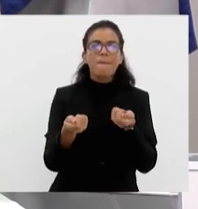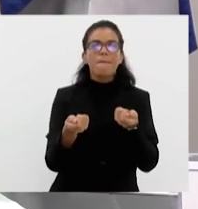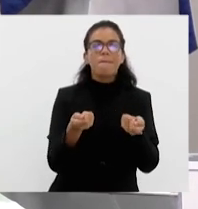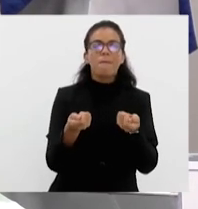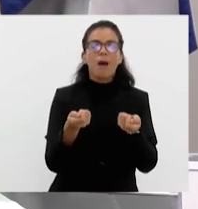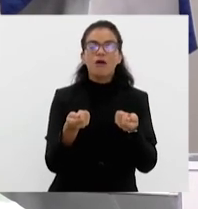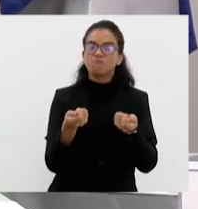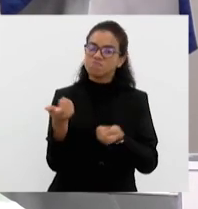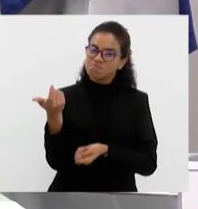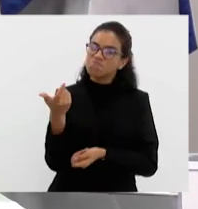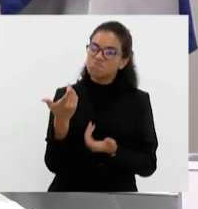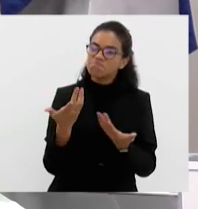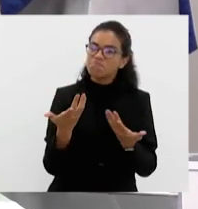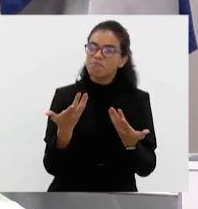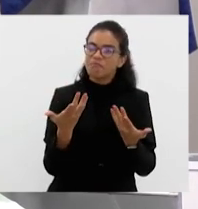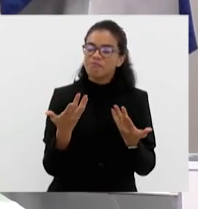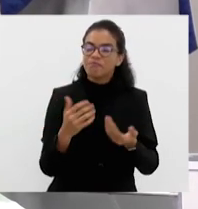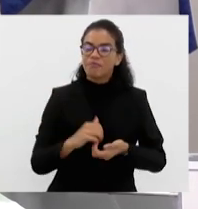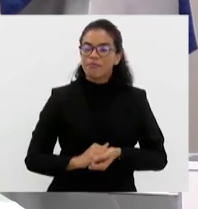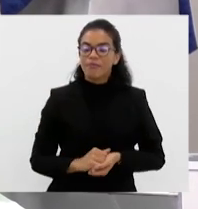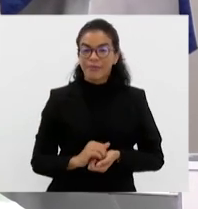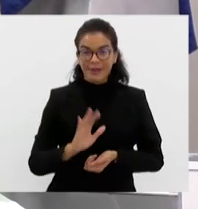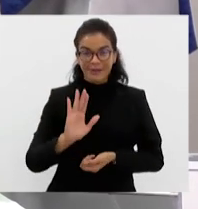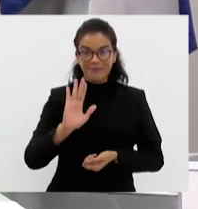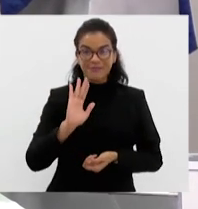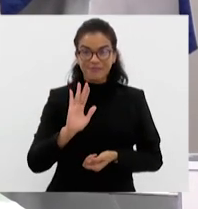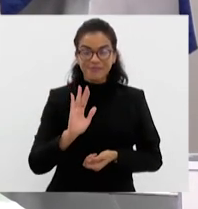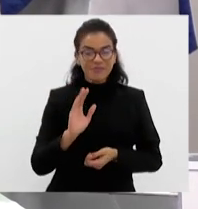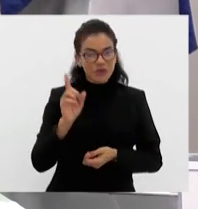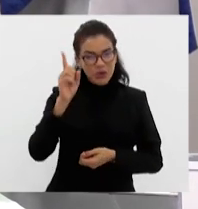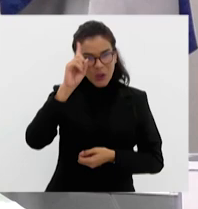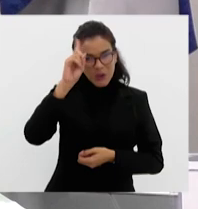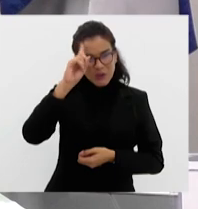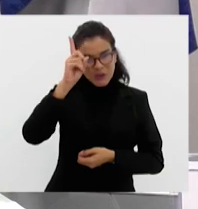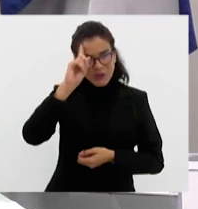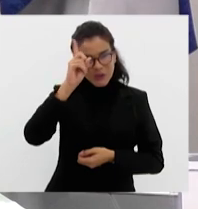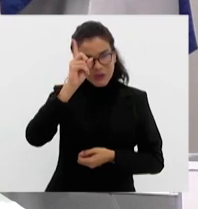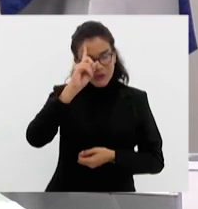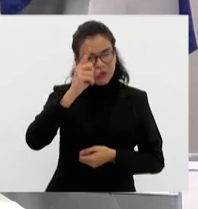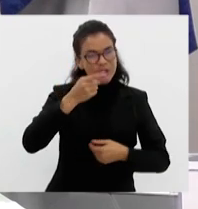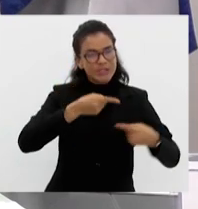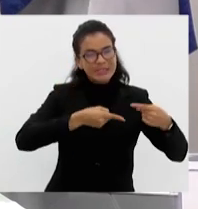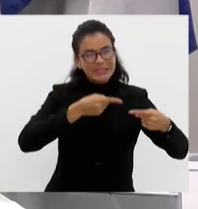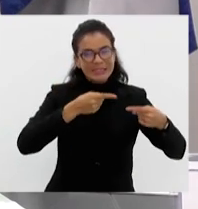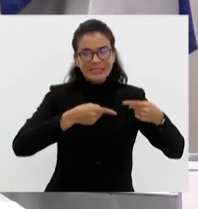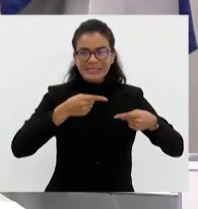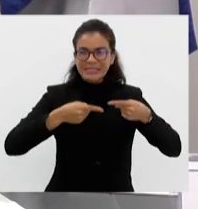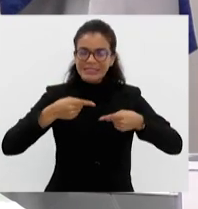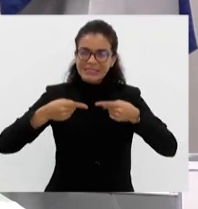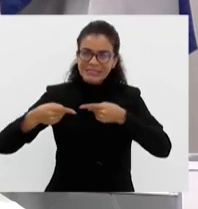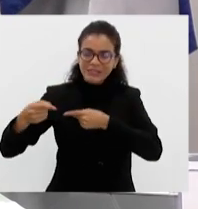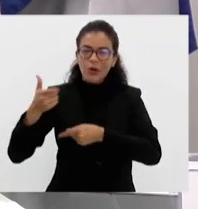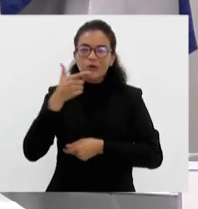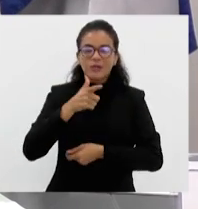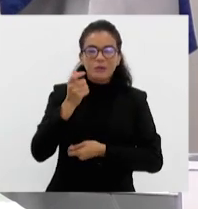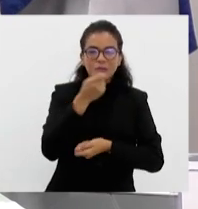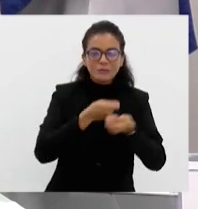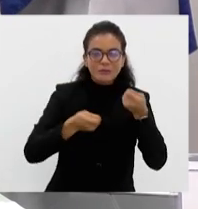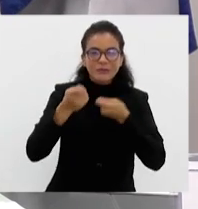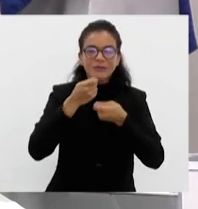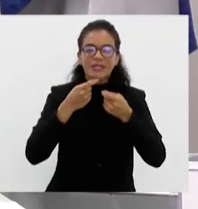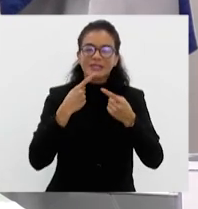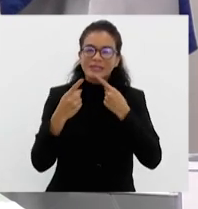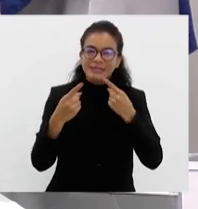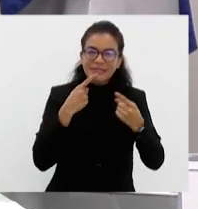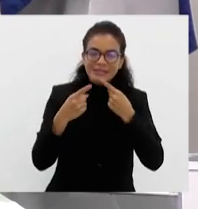Então, faço aqui... Última parte, presidente. Durante todos os dias do nosso processo de discussão, eu mantive diálogo com o deputado Anderson Moraes e foi uma